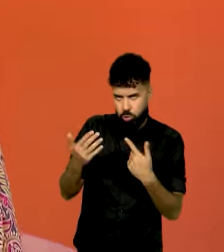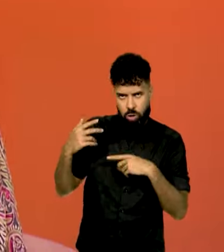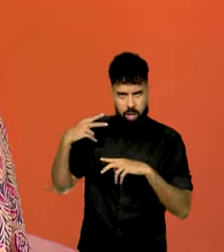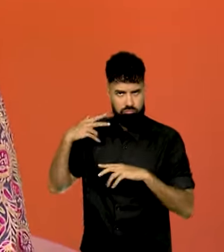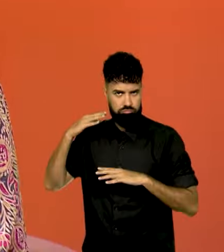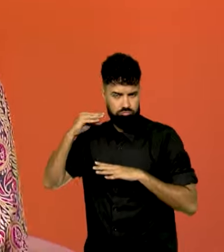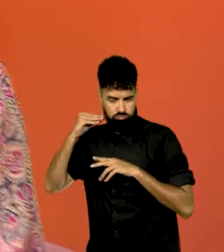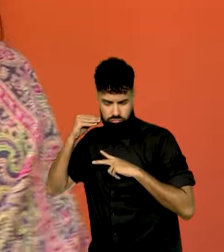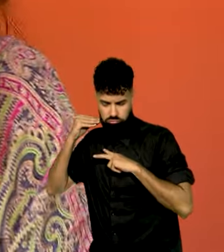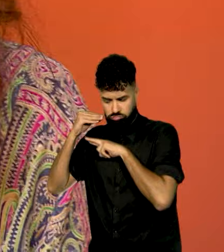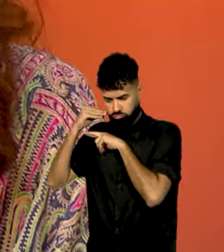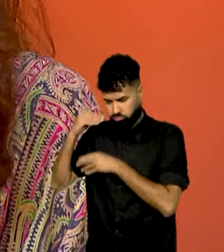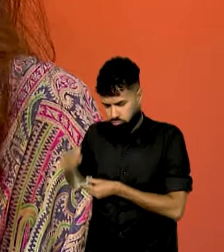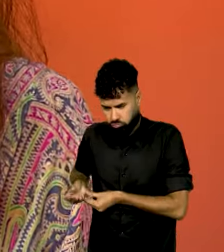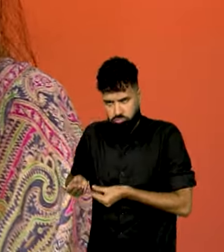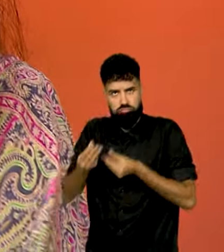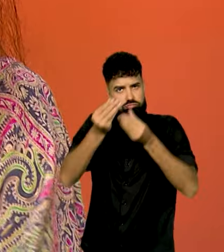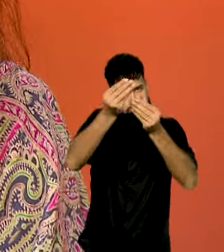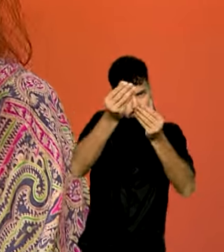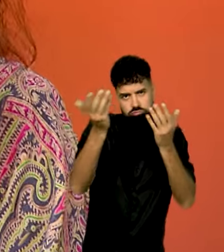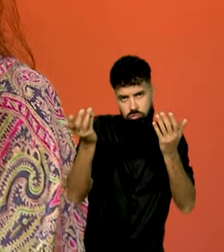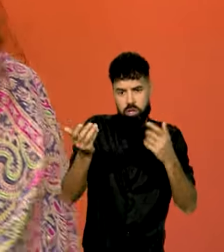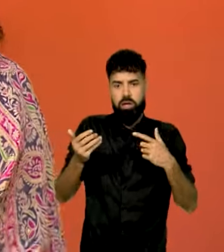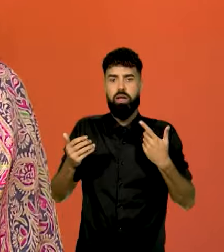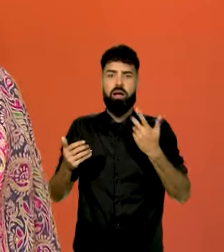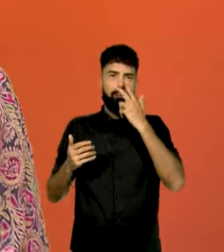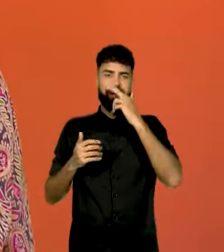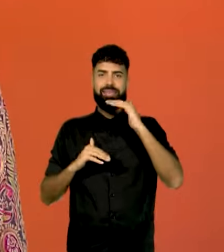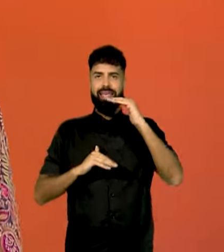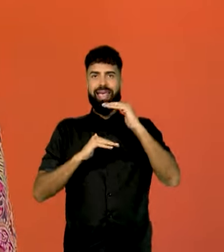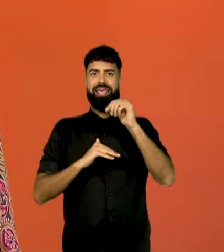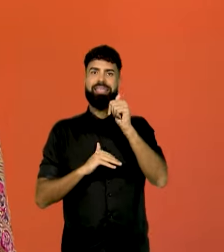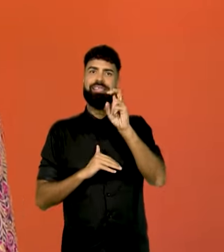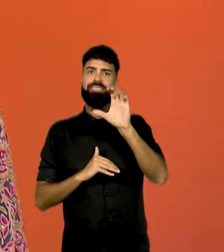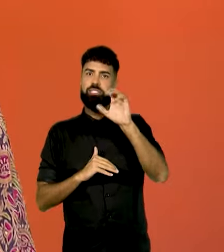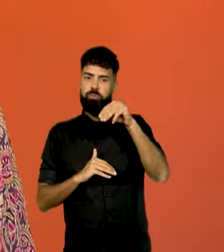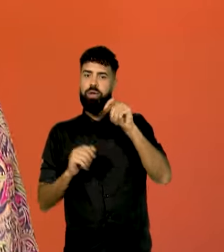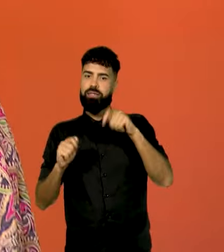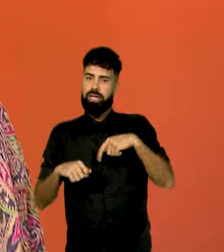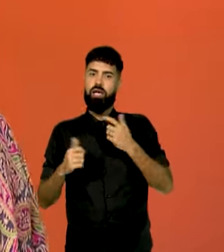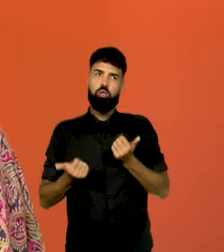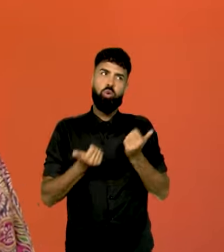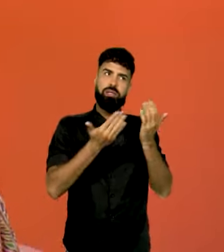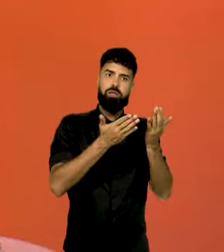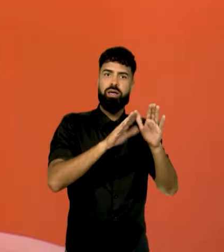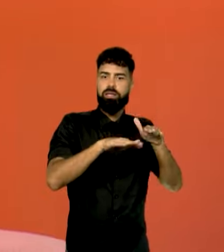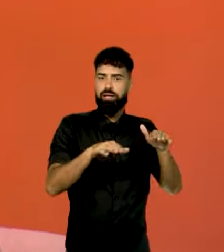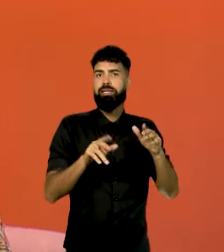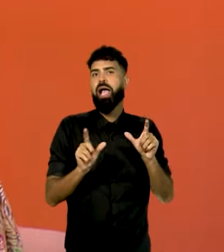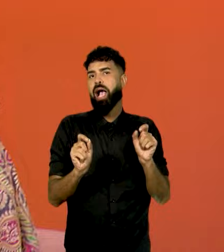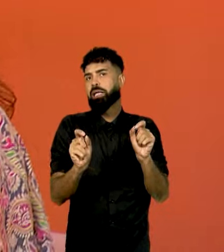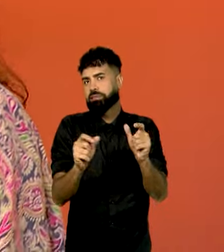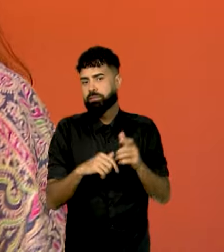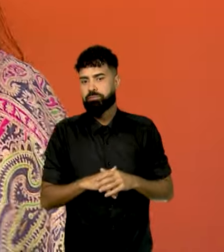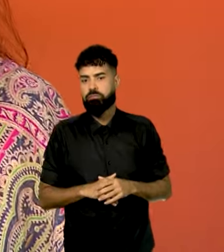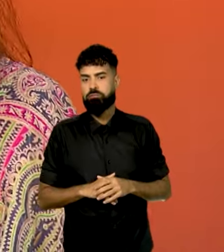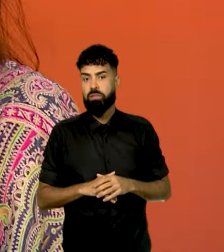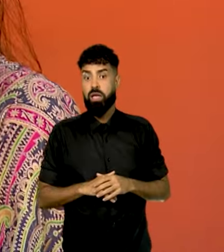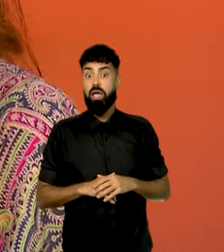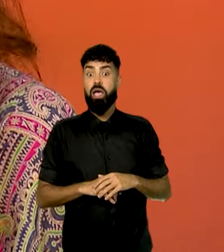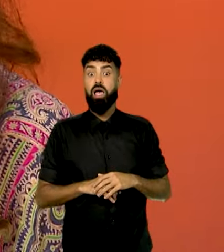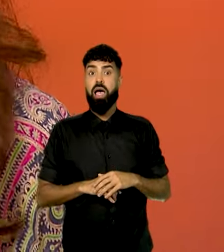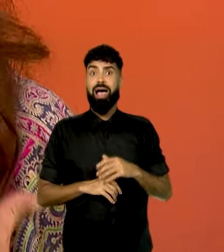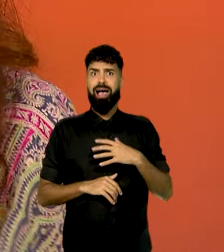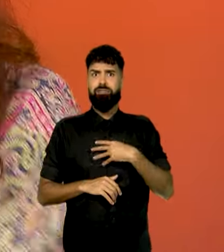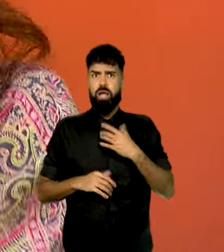cabelo. Você está com o cabelo muito grande, você corta 15 centímetros, a gente pode fazer a doação de cabelo para as crianças com câncer. E ela pegada